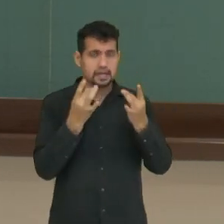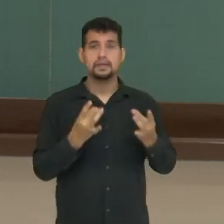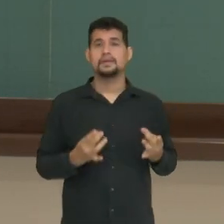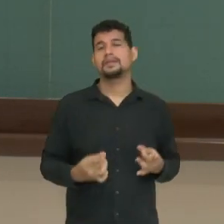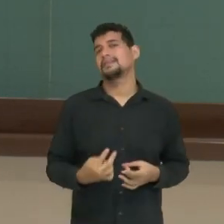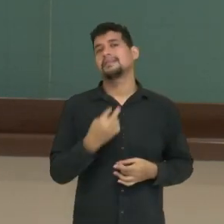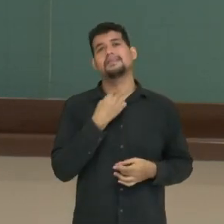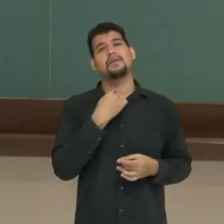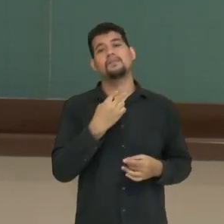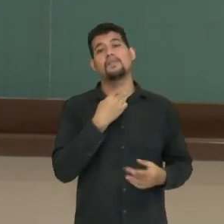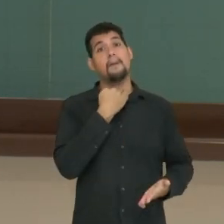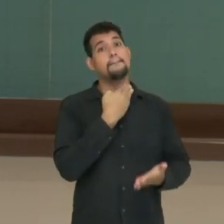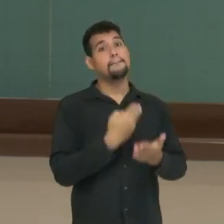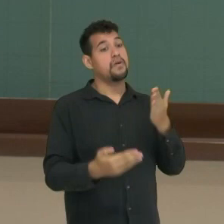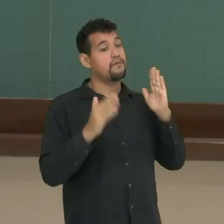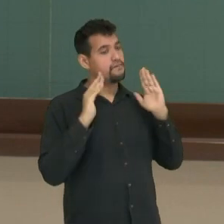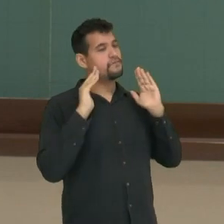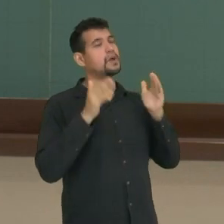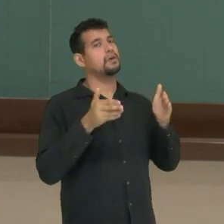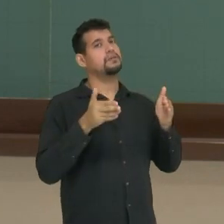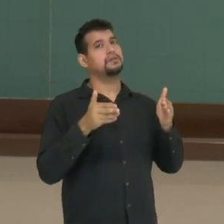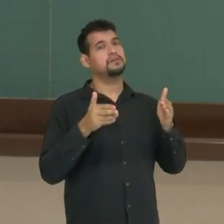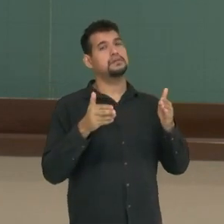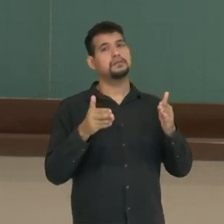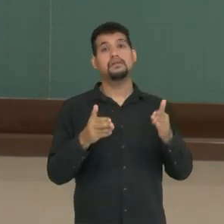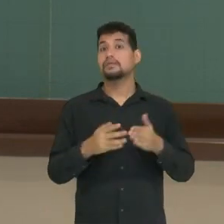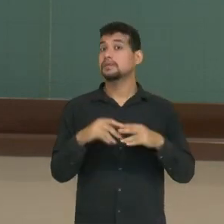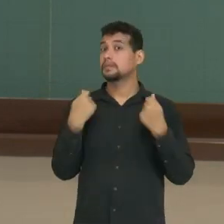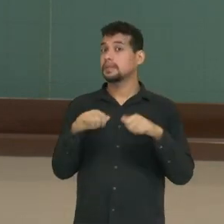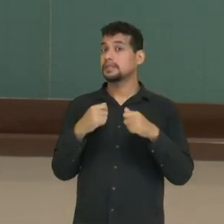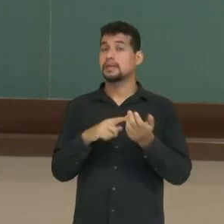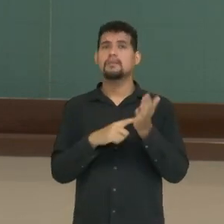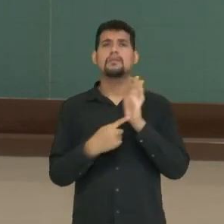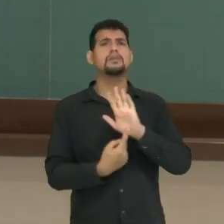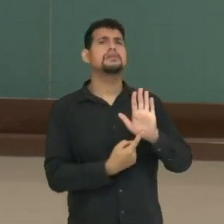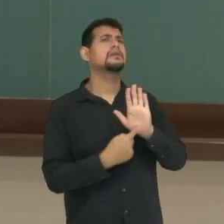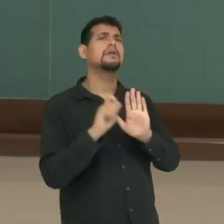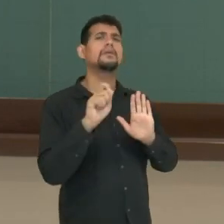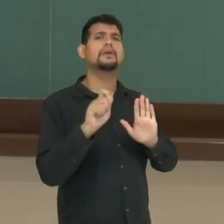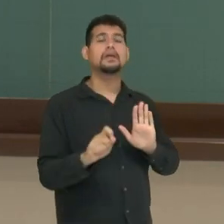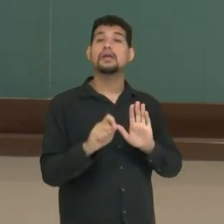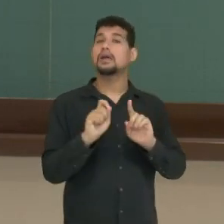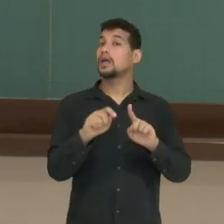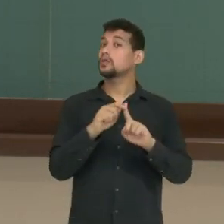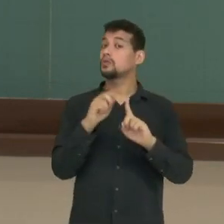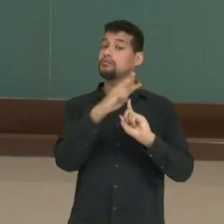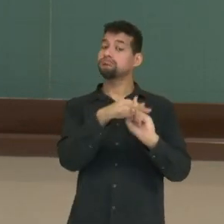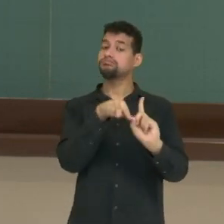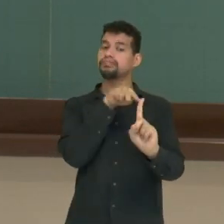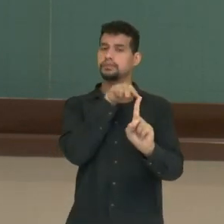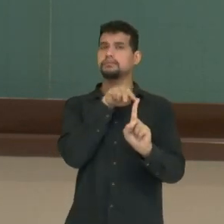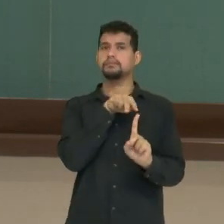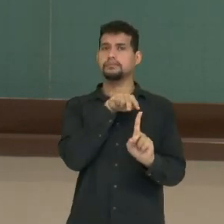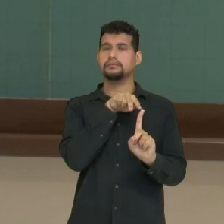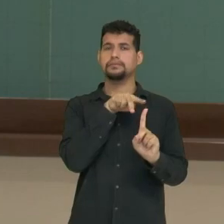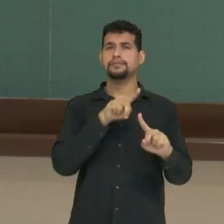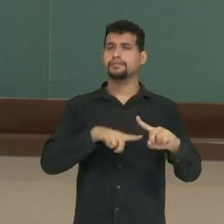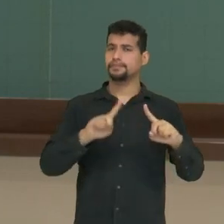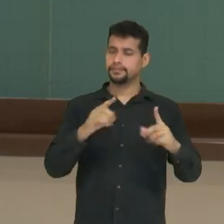pode perder o foco nesse momento e você tem que apresentar o quê? O seu ponto de vista. Então,